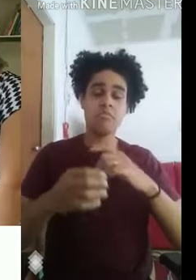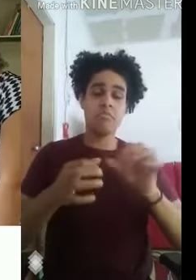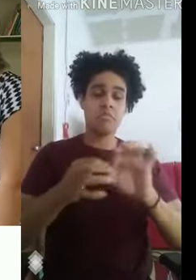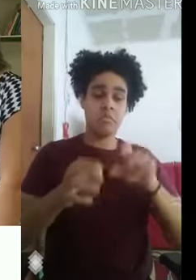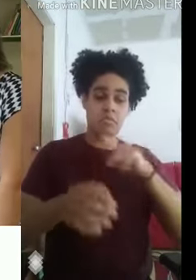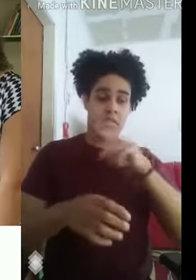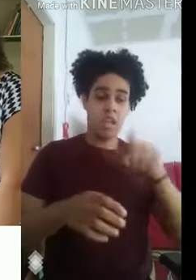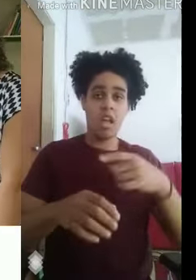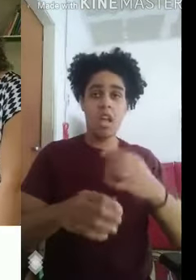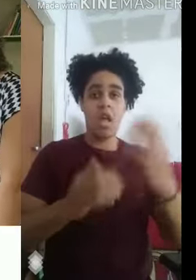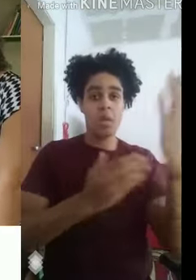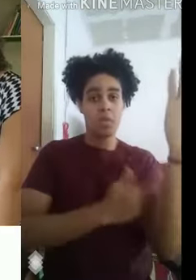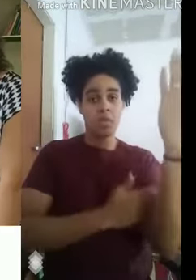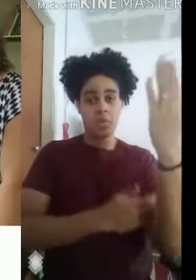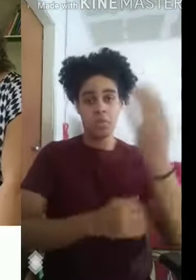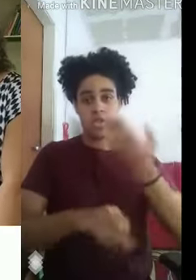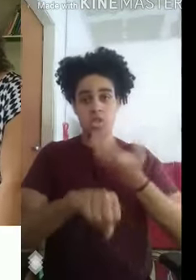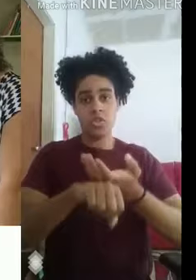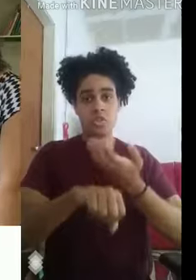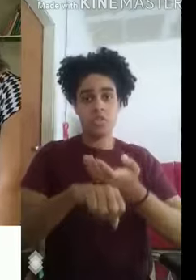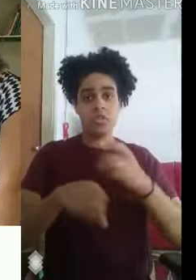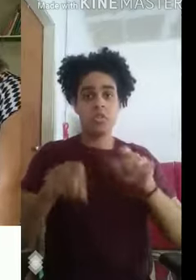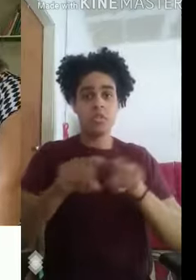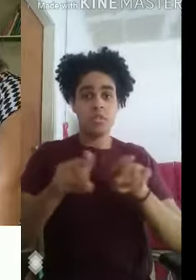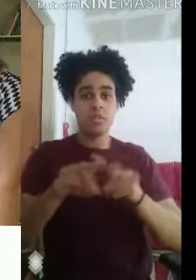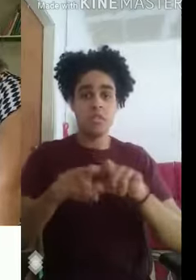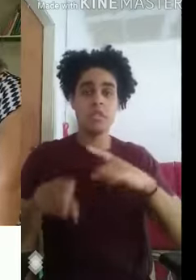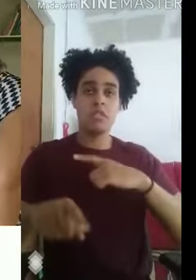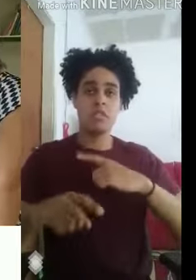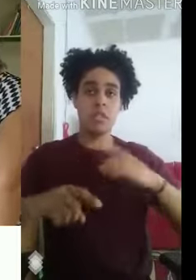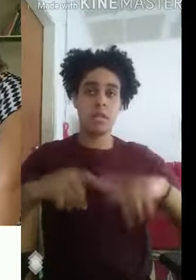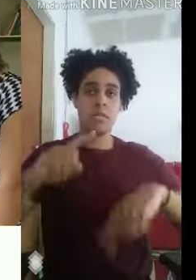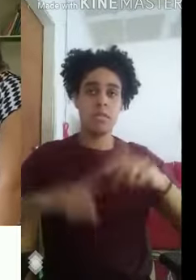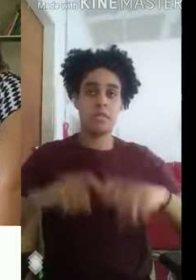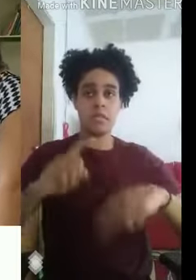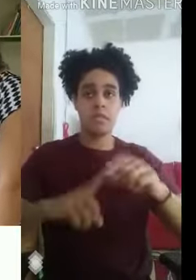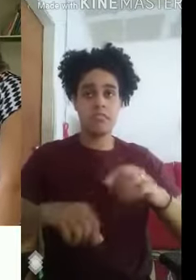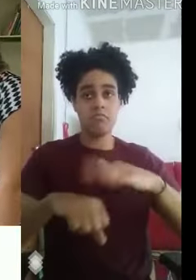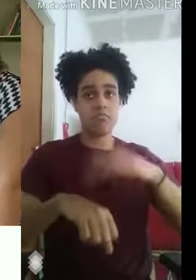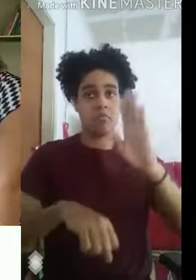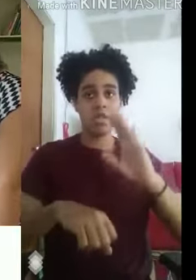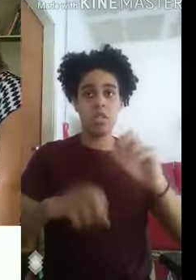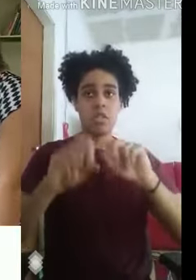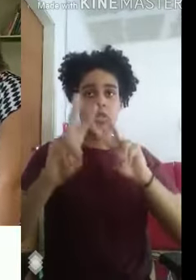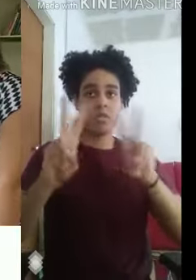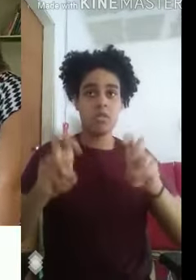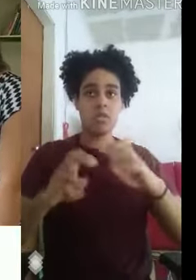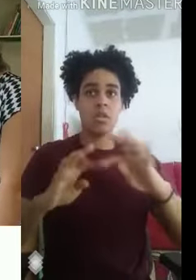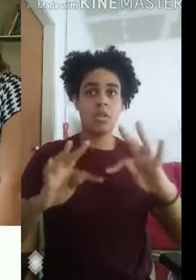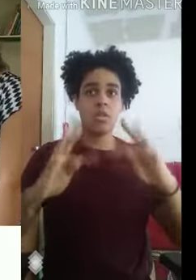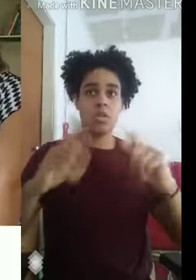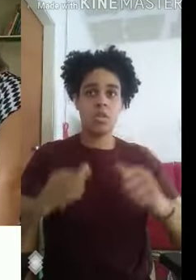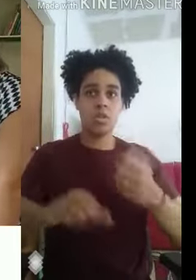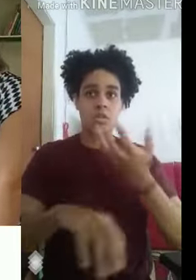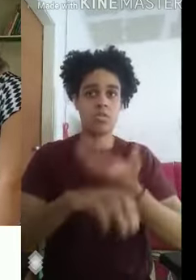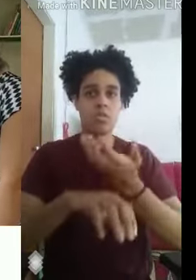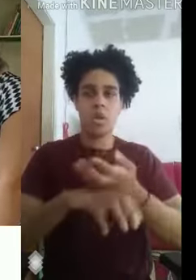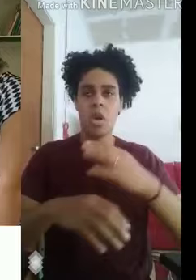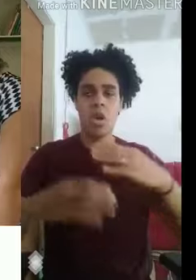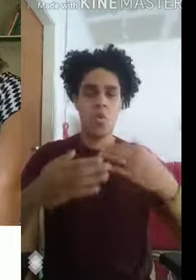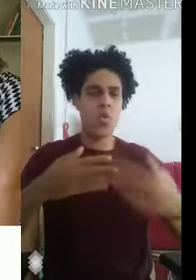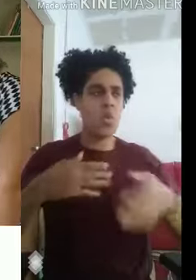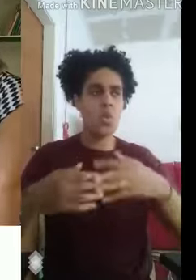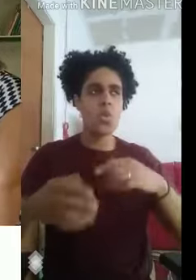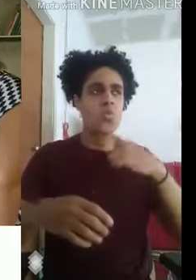das disciplinas. Além disso, a gente também está disponibilizando materiais adicionais sobre todas as disciplinas. Qualquer dúvida que